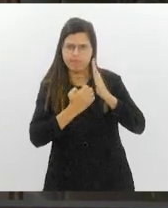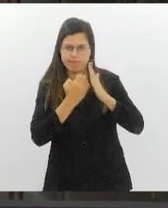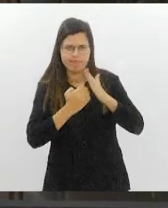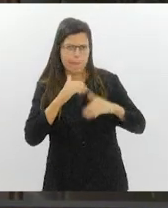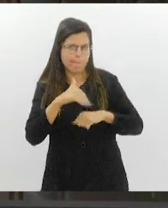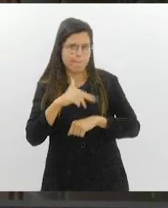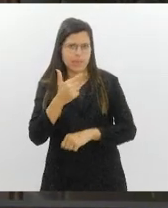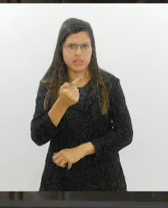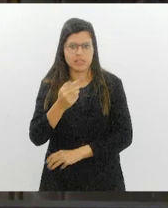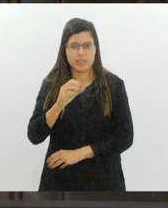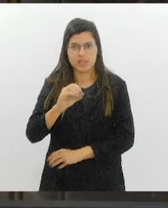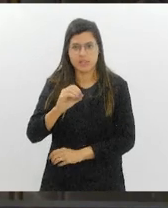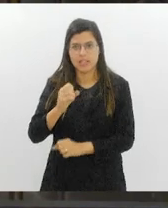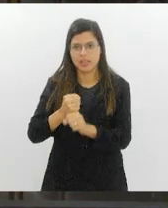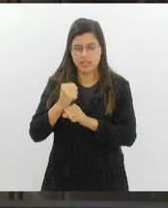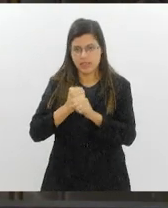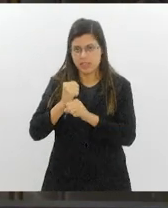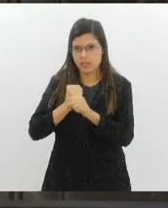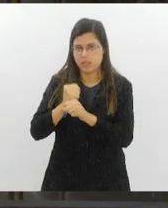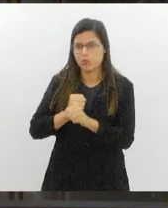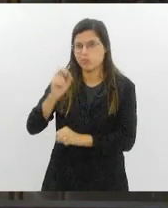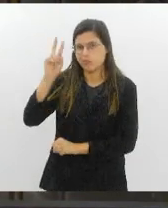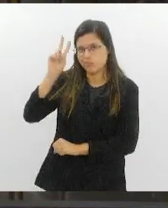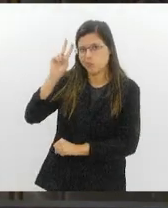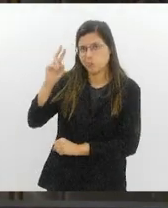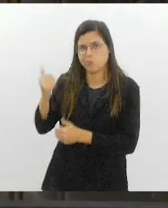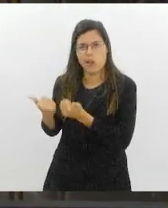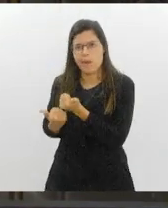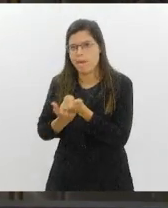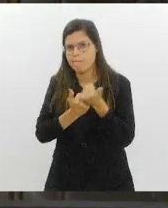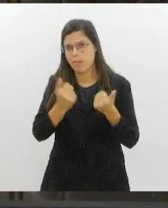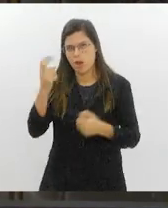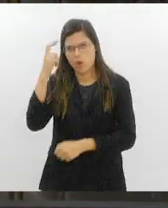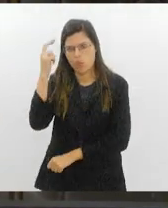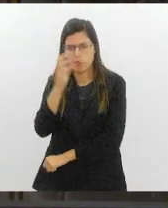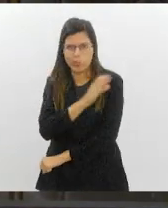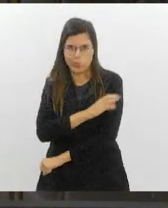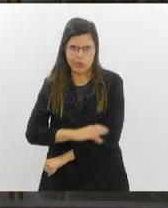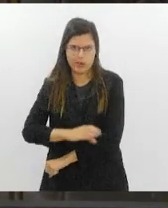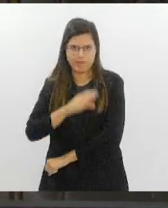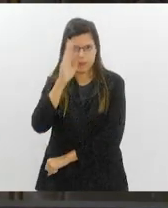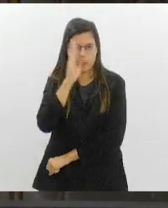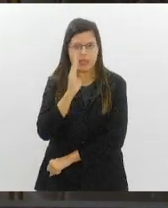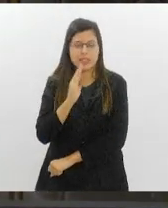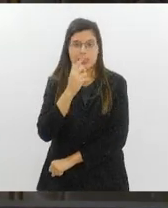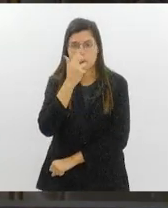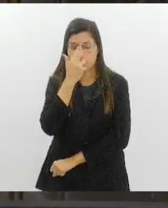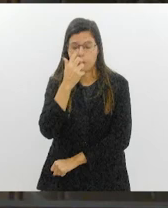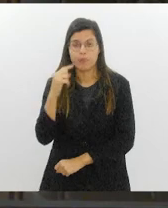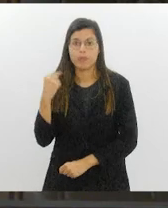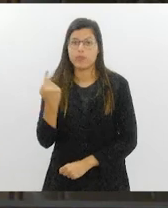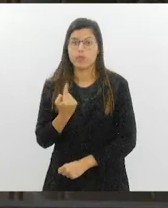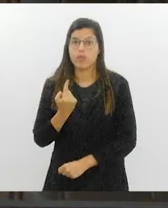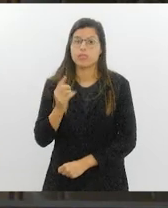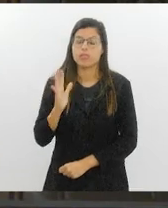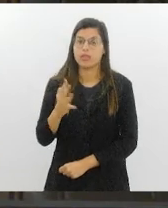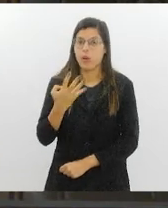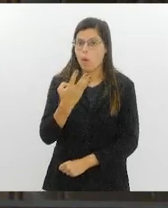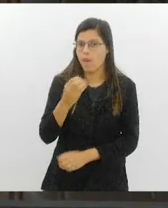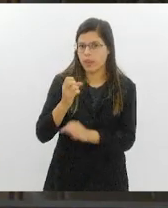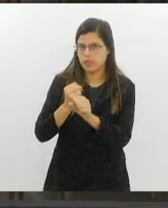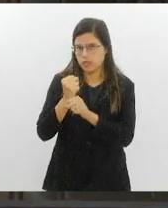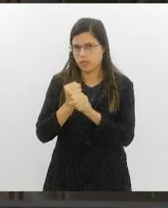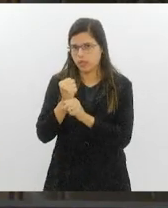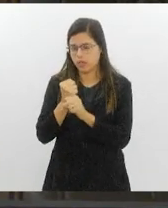história, apoia a cultura desse país. A gente está nesse caminho há 40 anos de apoio à